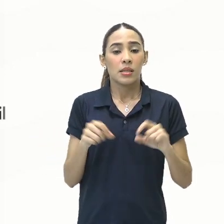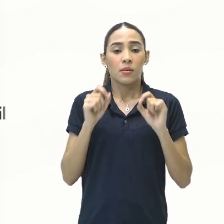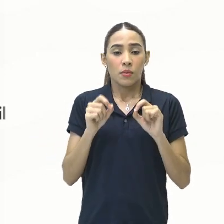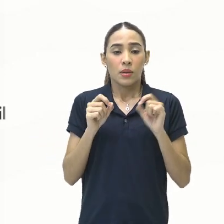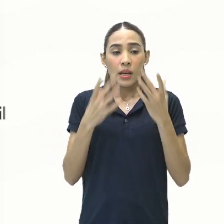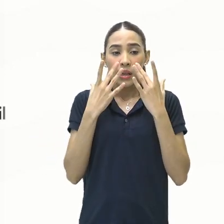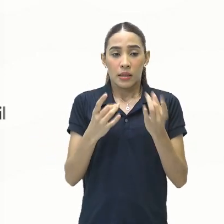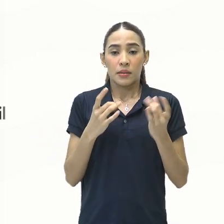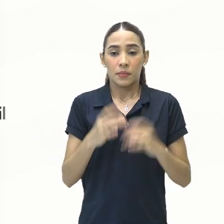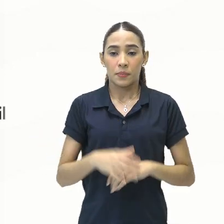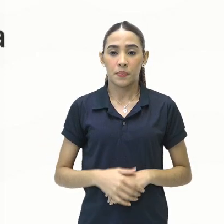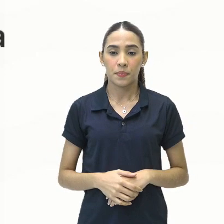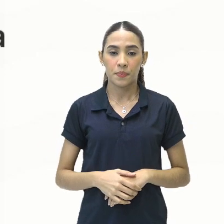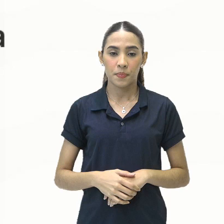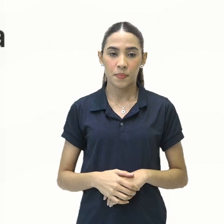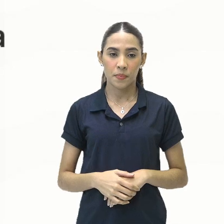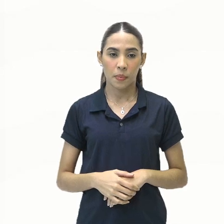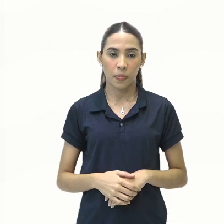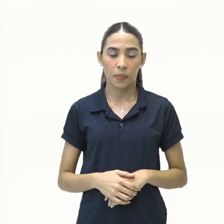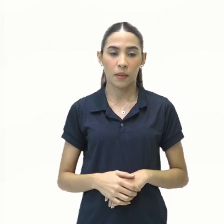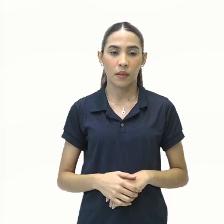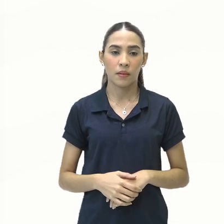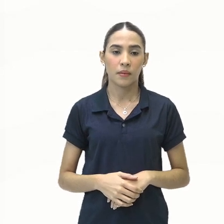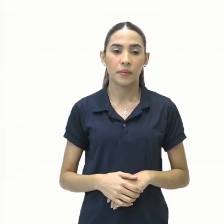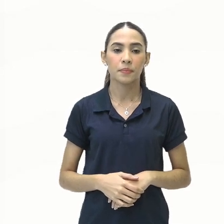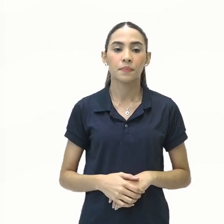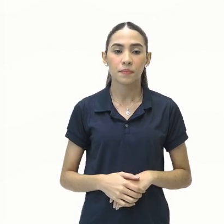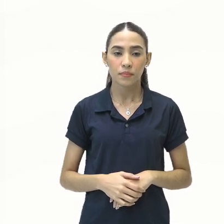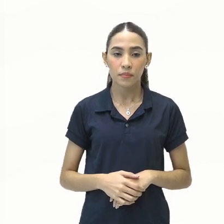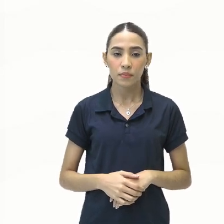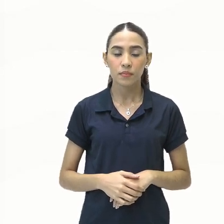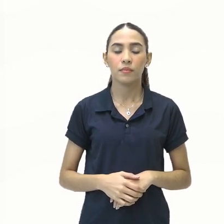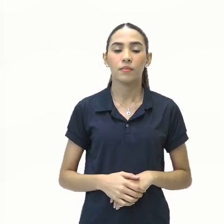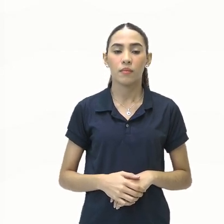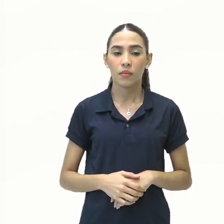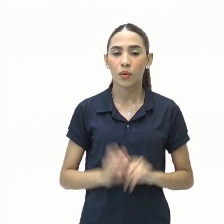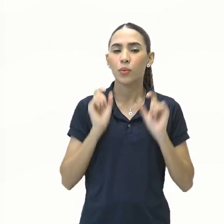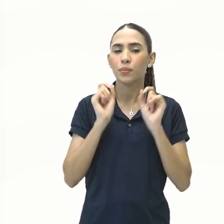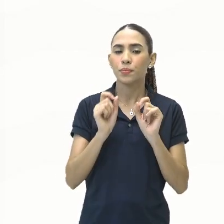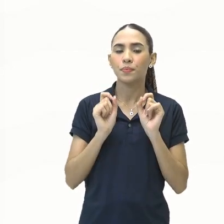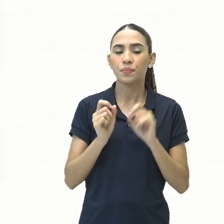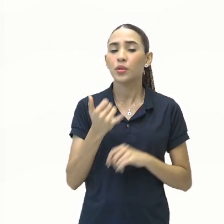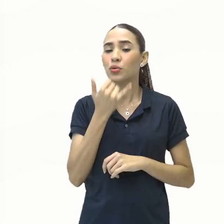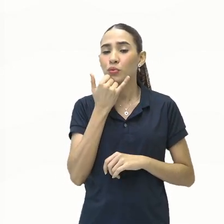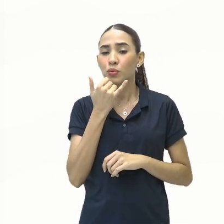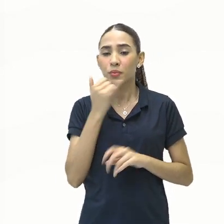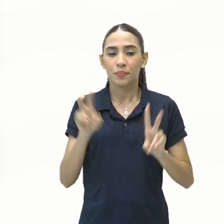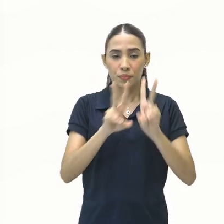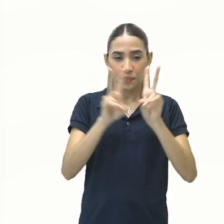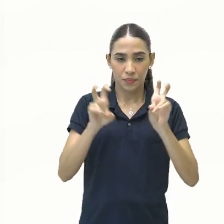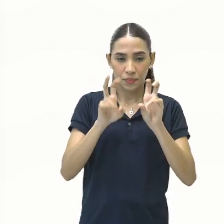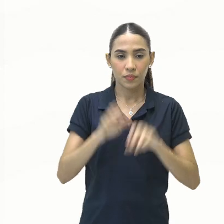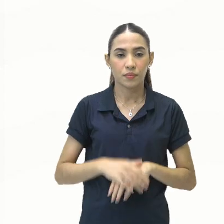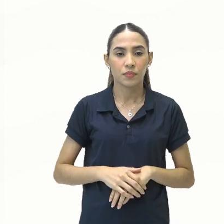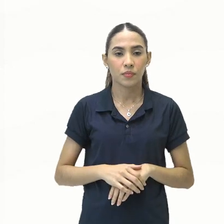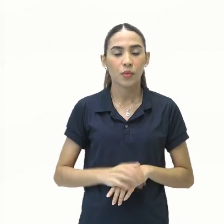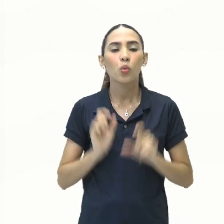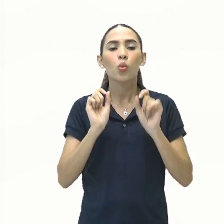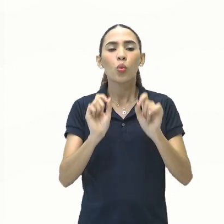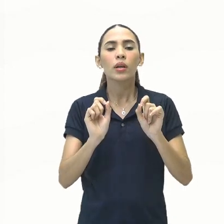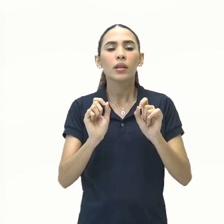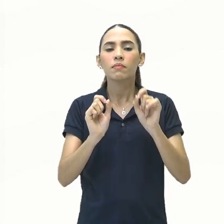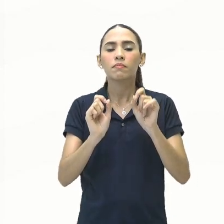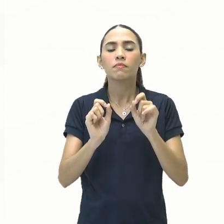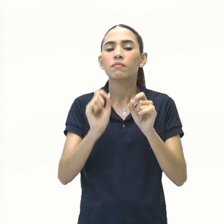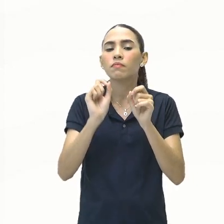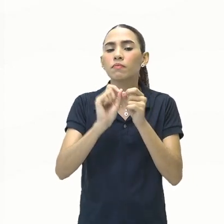observar, então, vamos voltar aqui, a tese do o tema. De que nós estamos falando? Do que